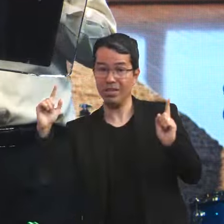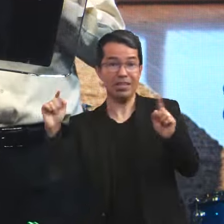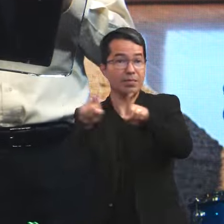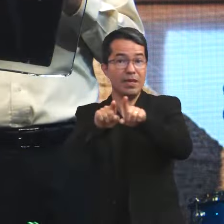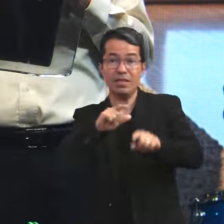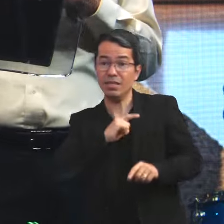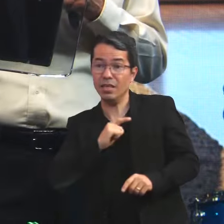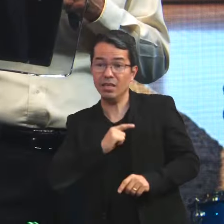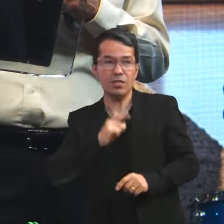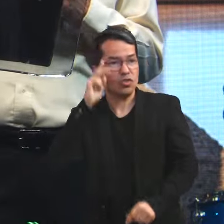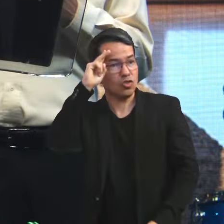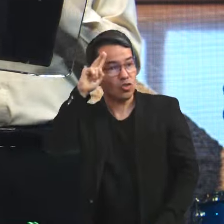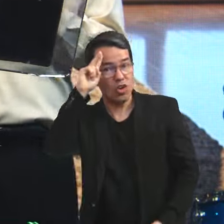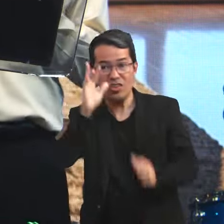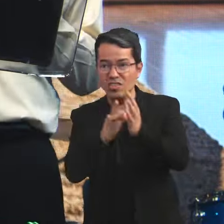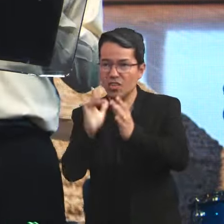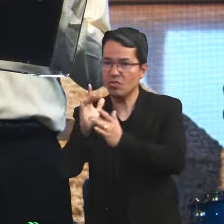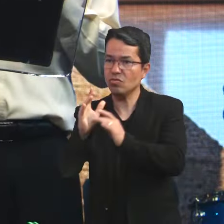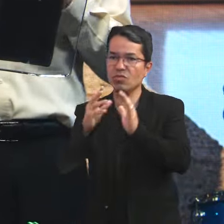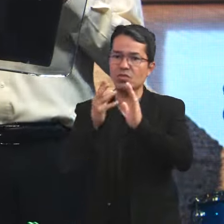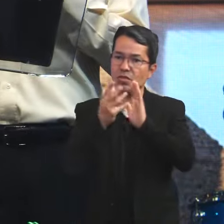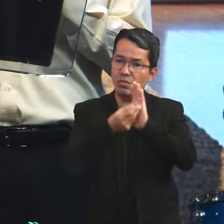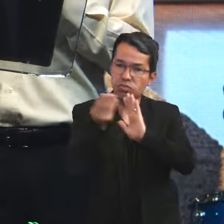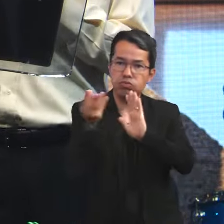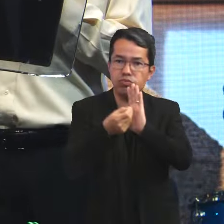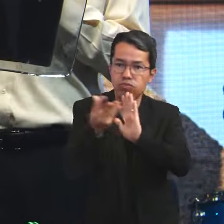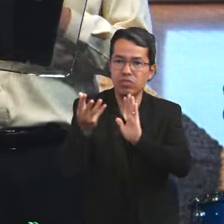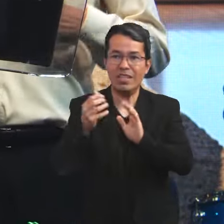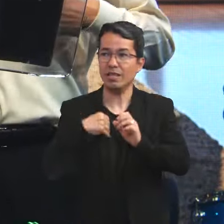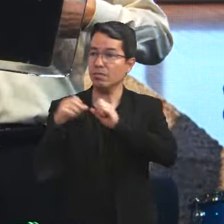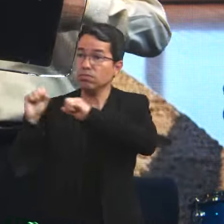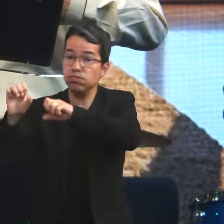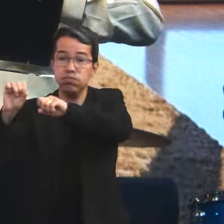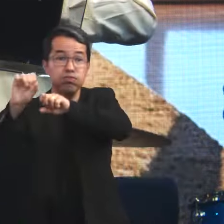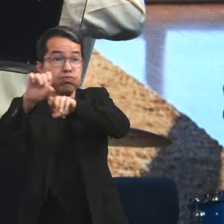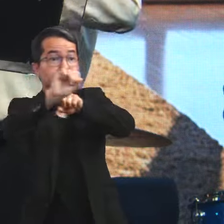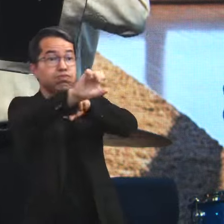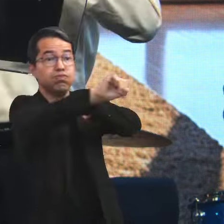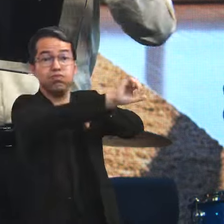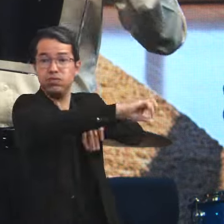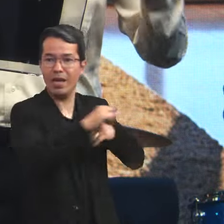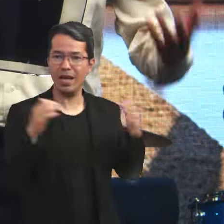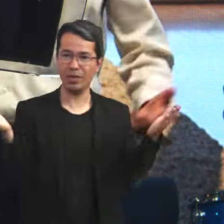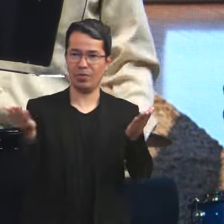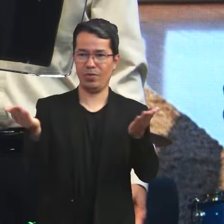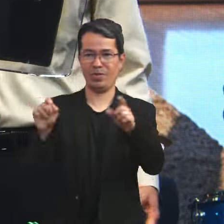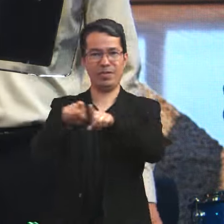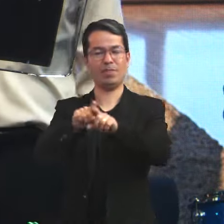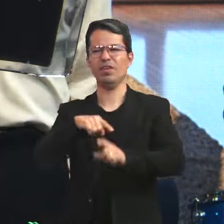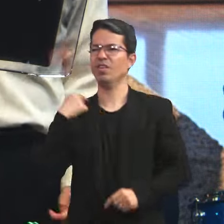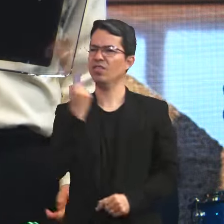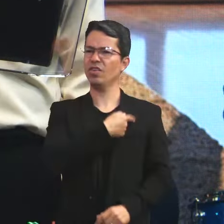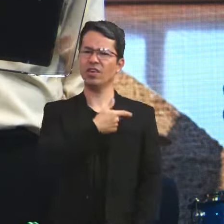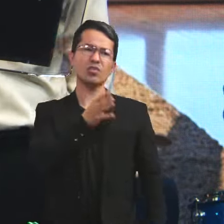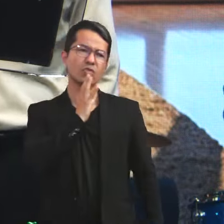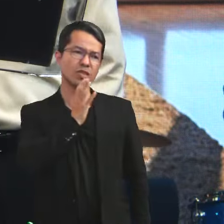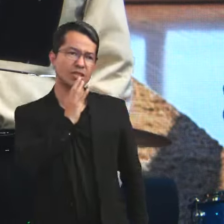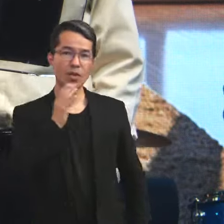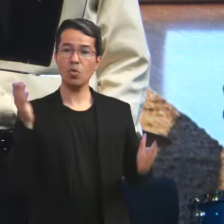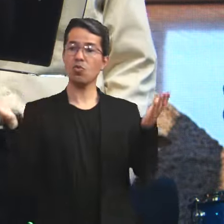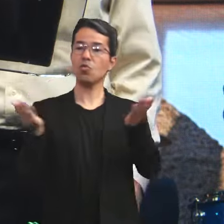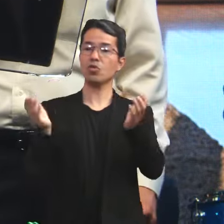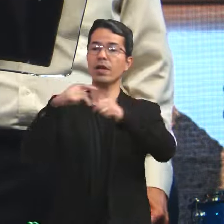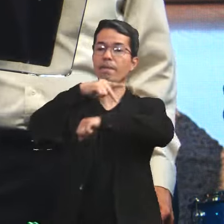encheu com o evangelho de Cristo e lírico ub que como alb que nós